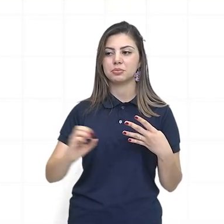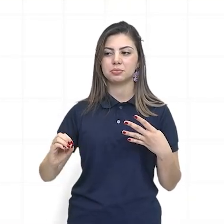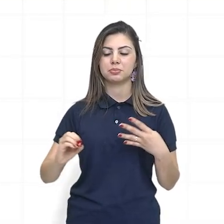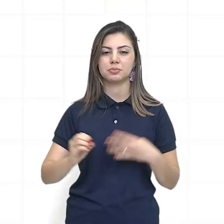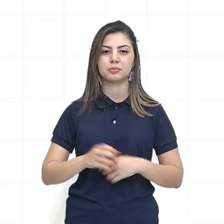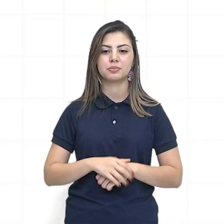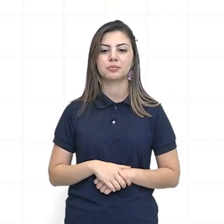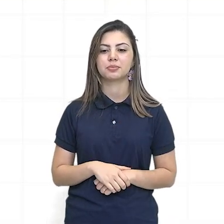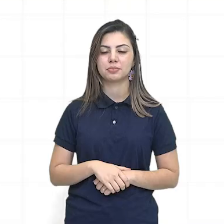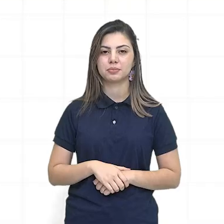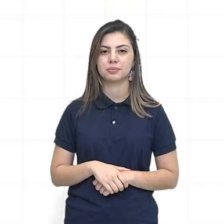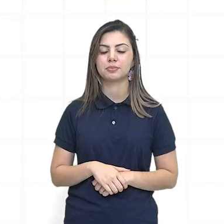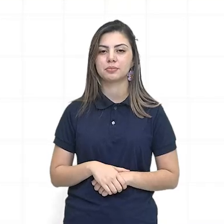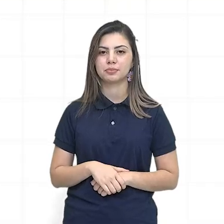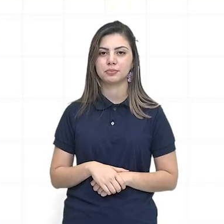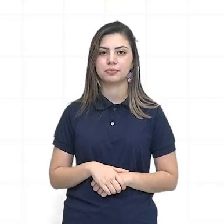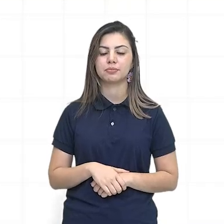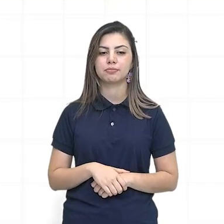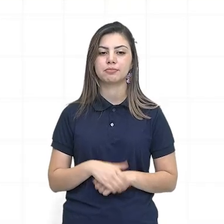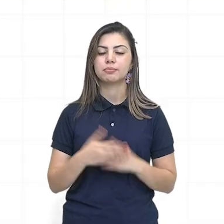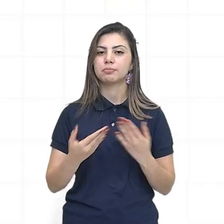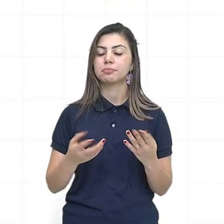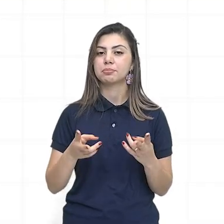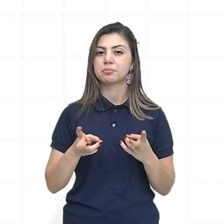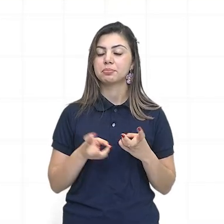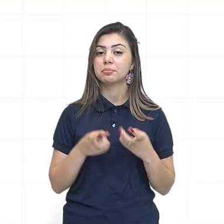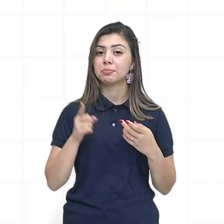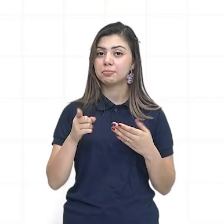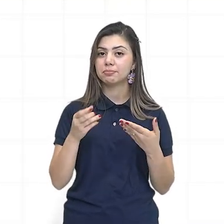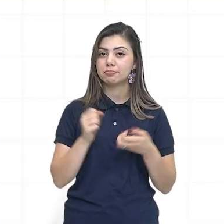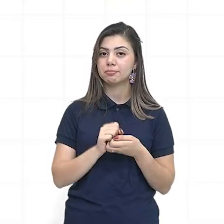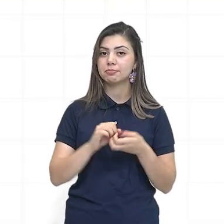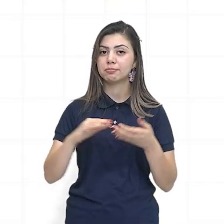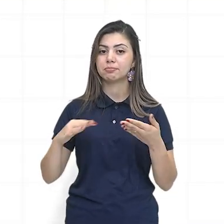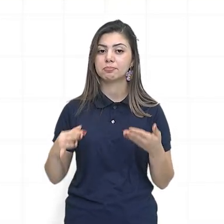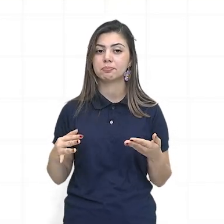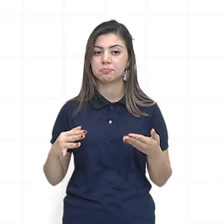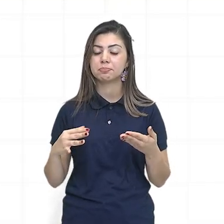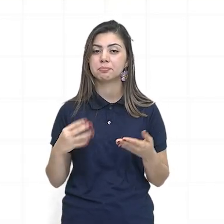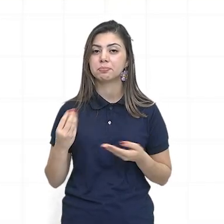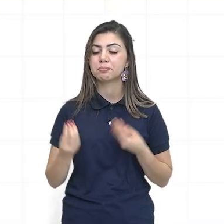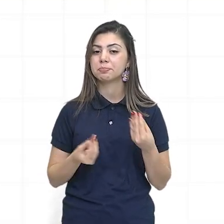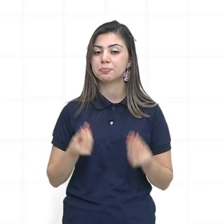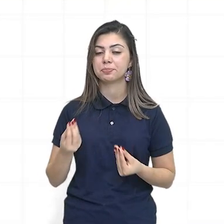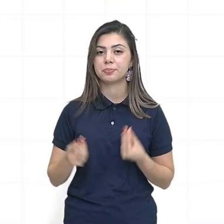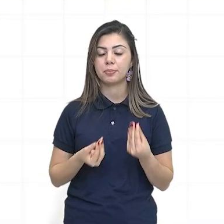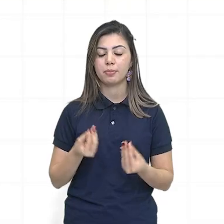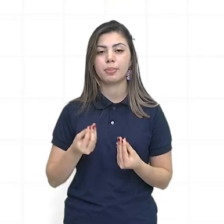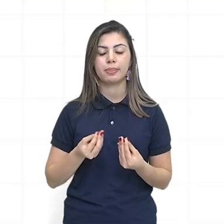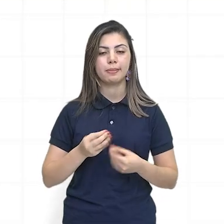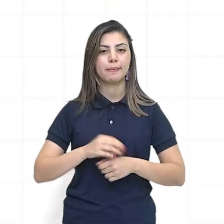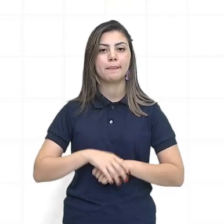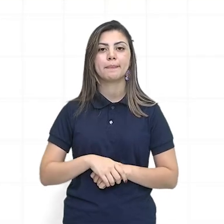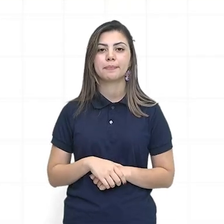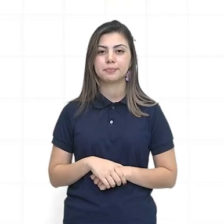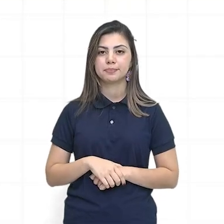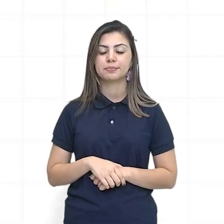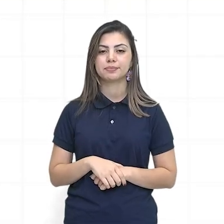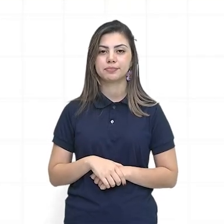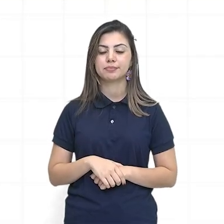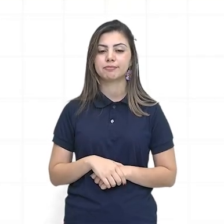E letra D, 36.000. Pessoal, esse tipo de problema aqui, ele